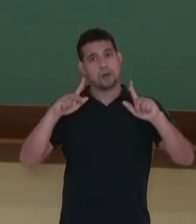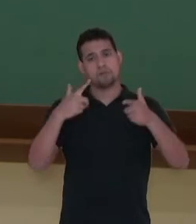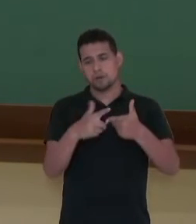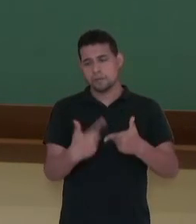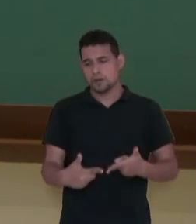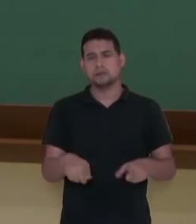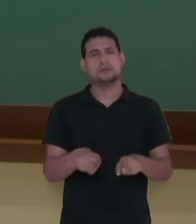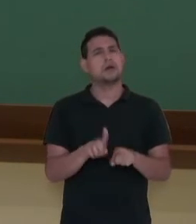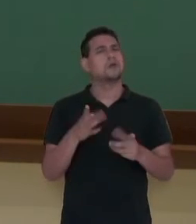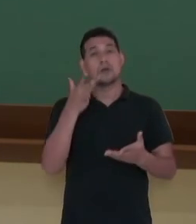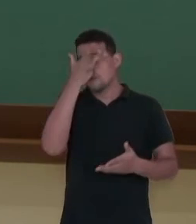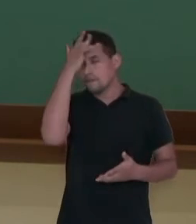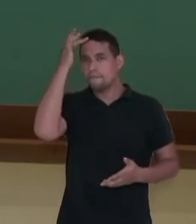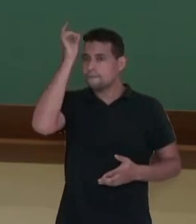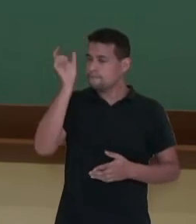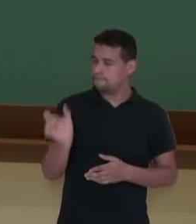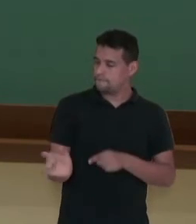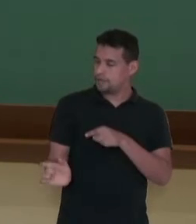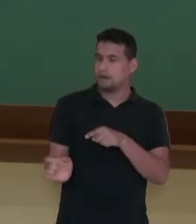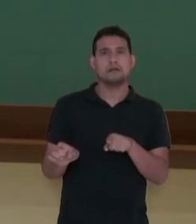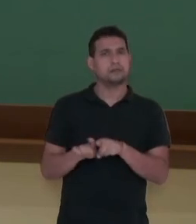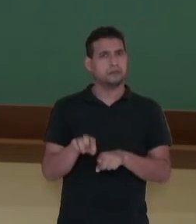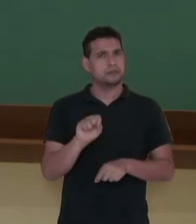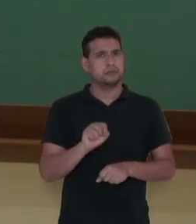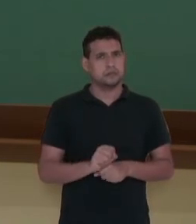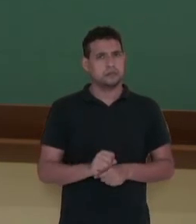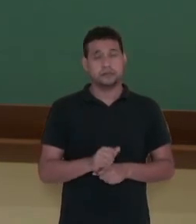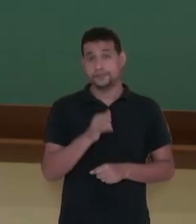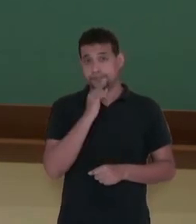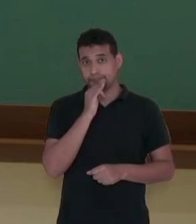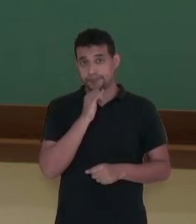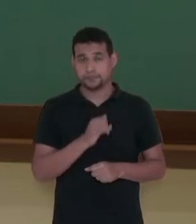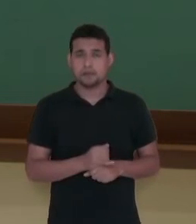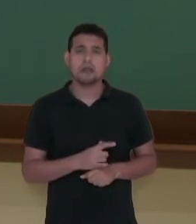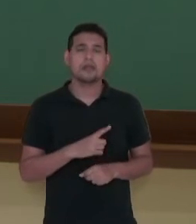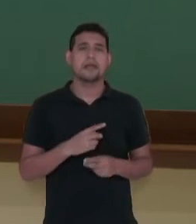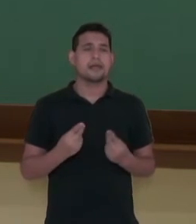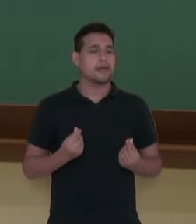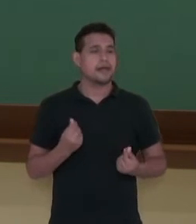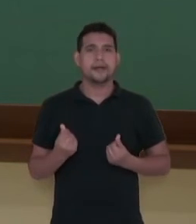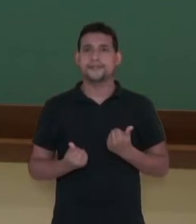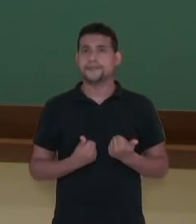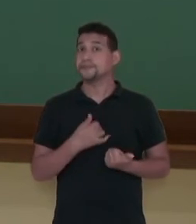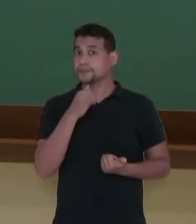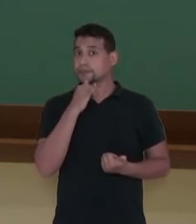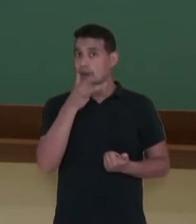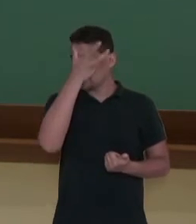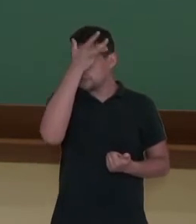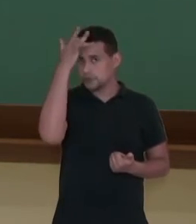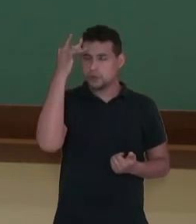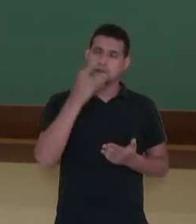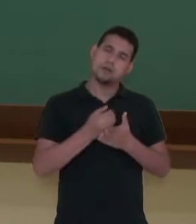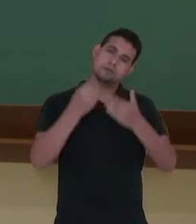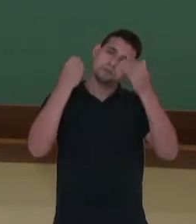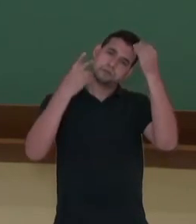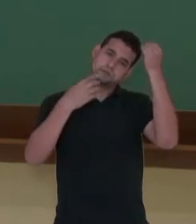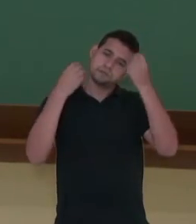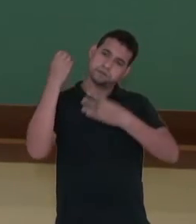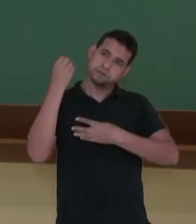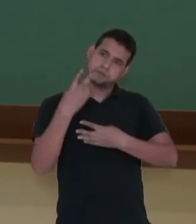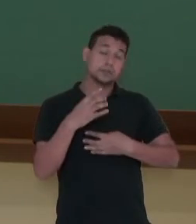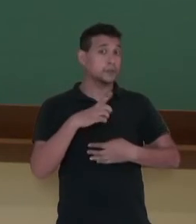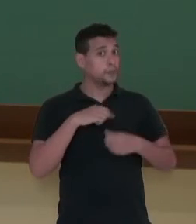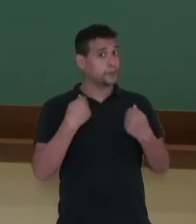ocorrem com personagens, há aí um narrador. Temos que